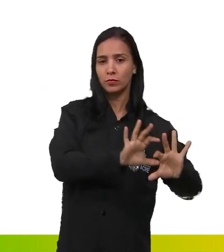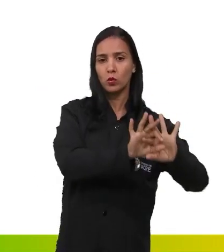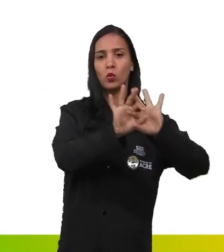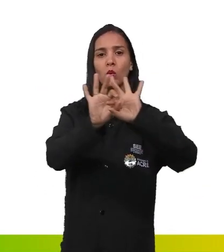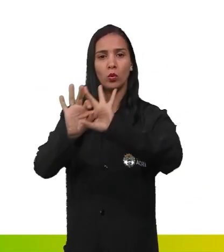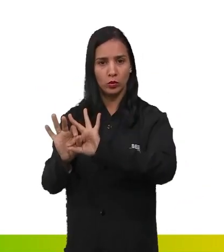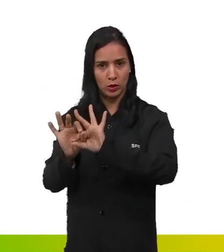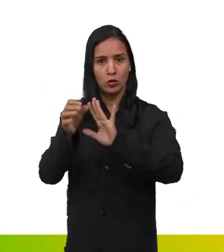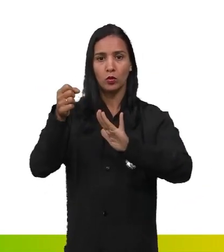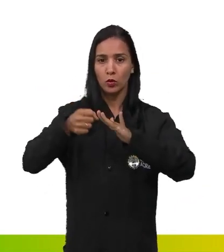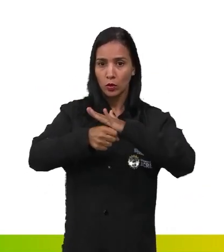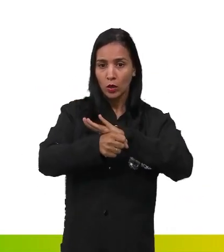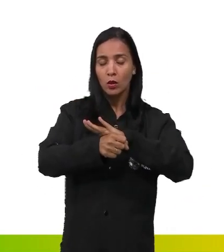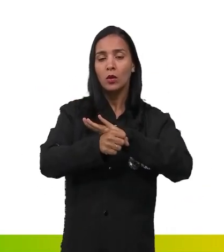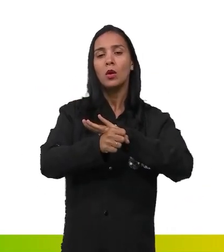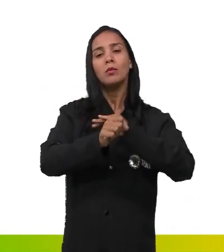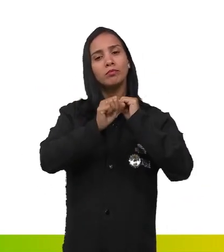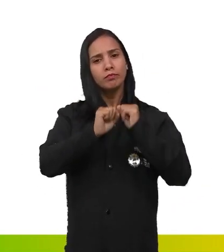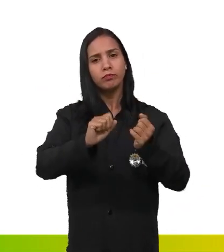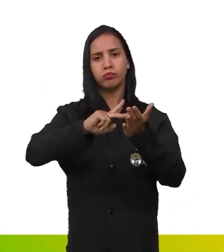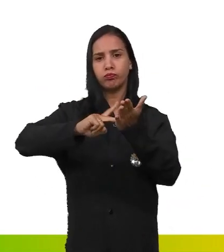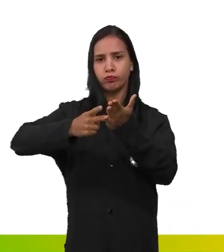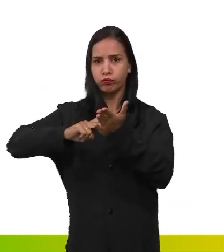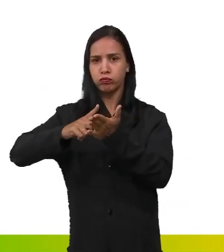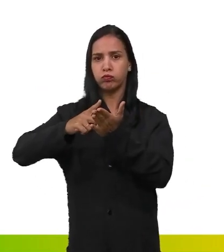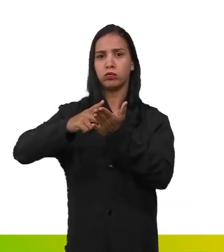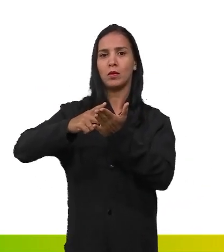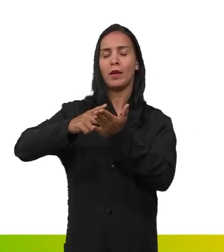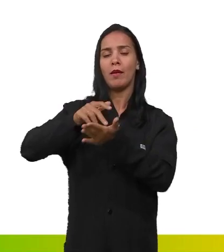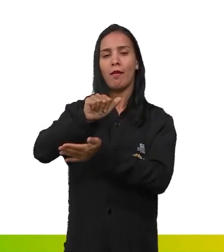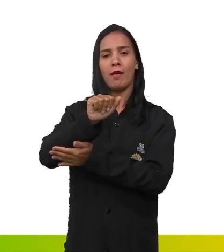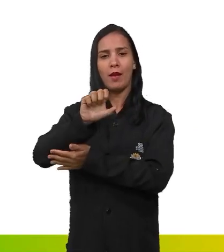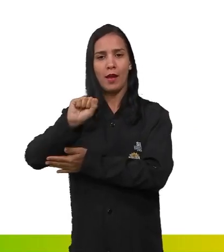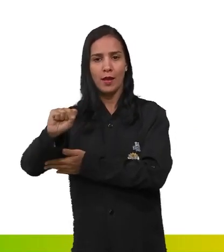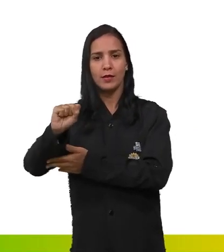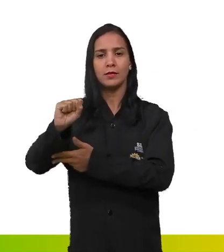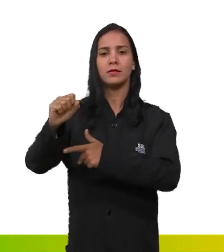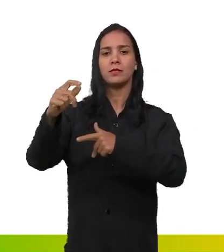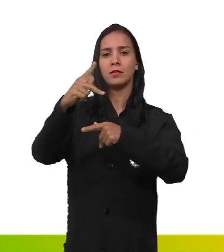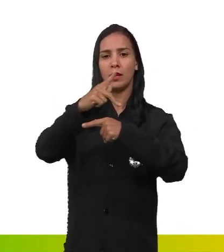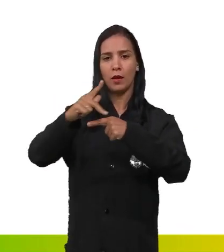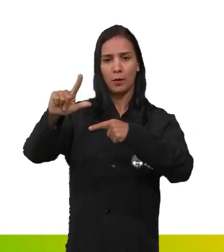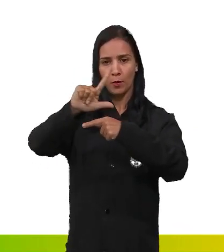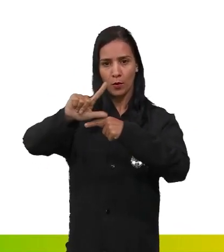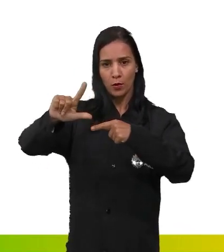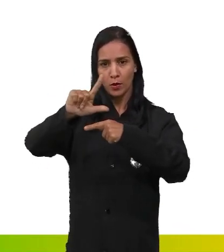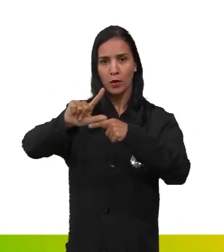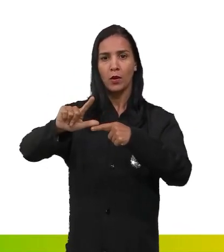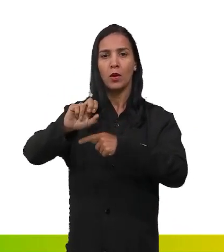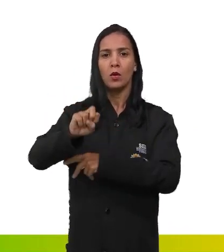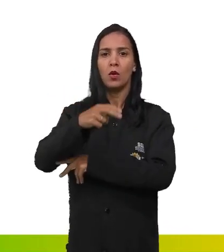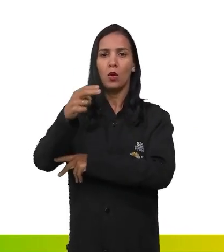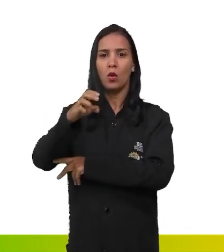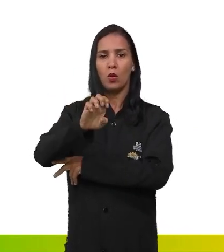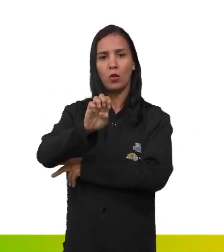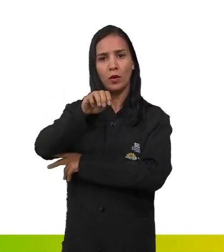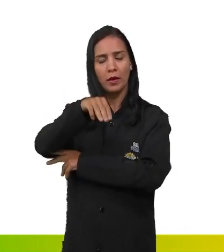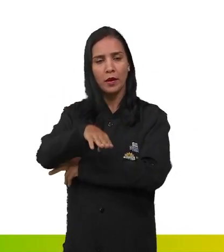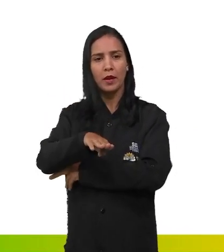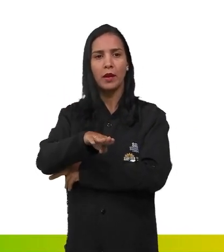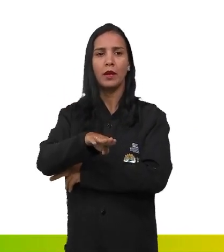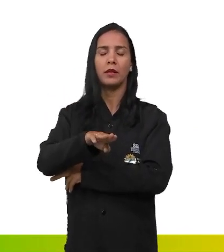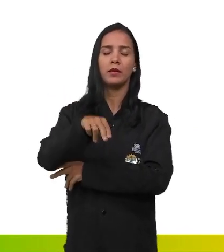pode significar a ou as, em, na e no. Em relação à indicação